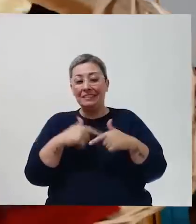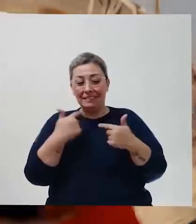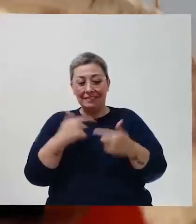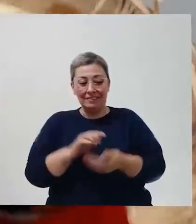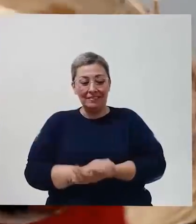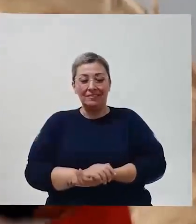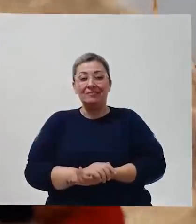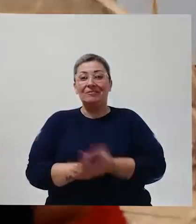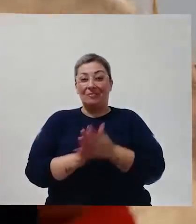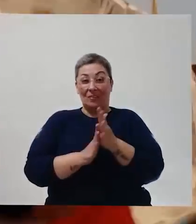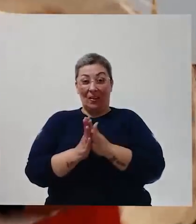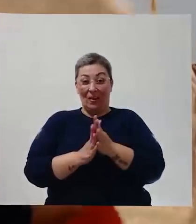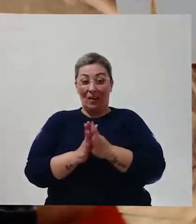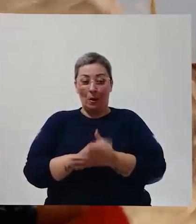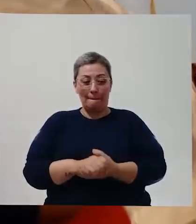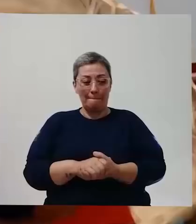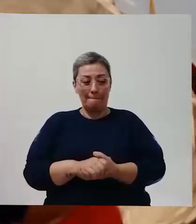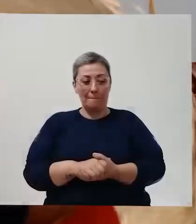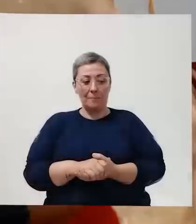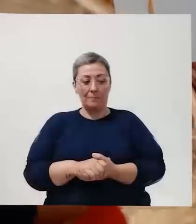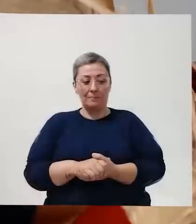risada.